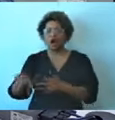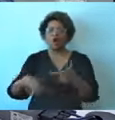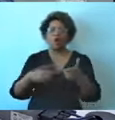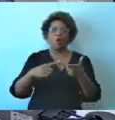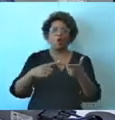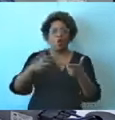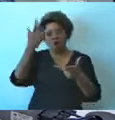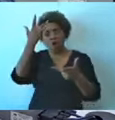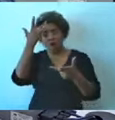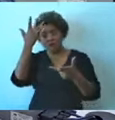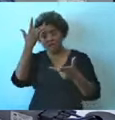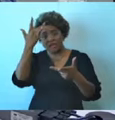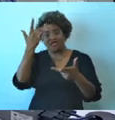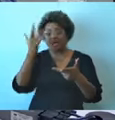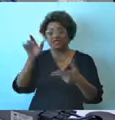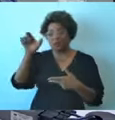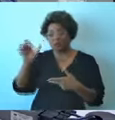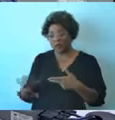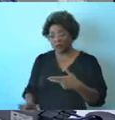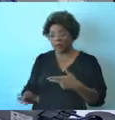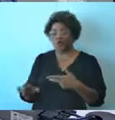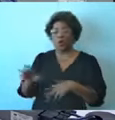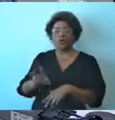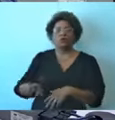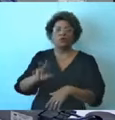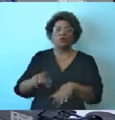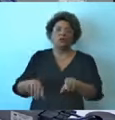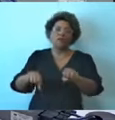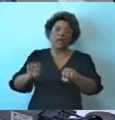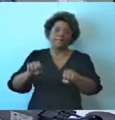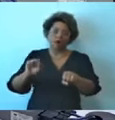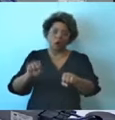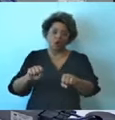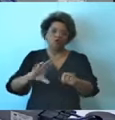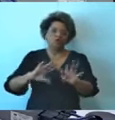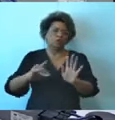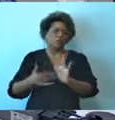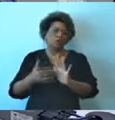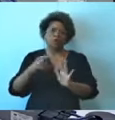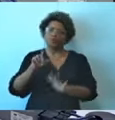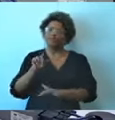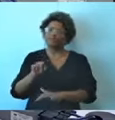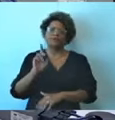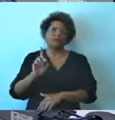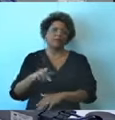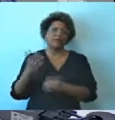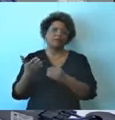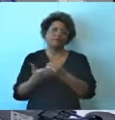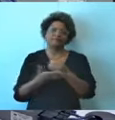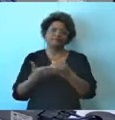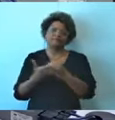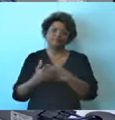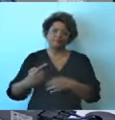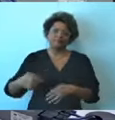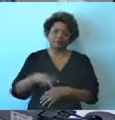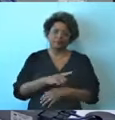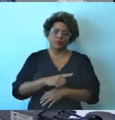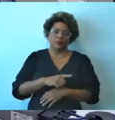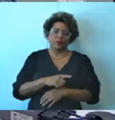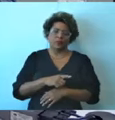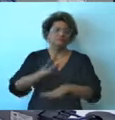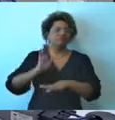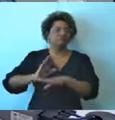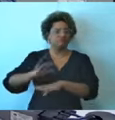valorizar a profissão dos senhores aqui, que é tão fundamental para nós. Eu, assim como o Pablo disse, né, já fui mototáxi, hoje